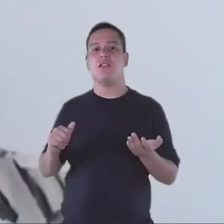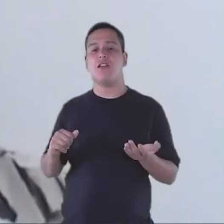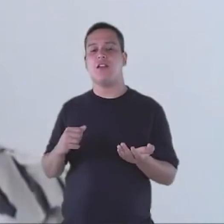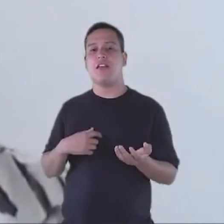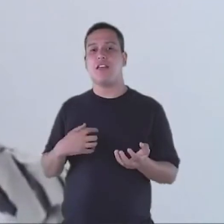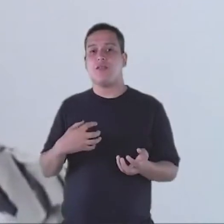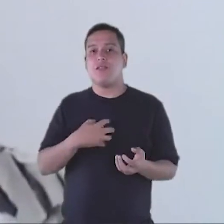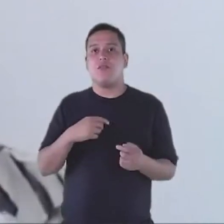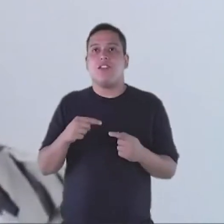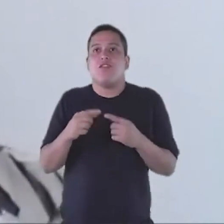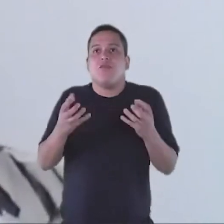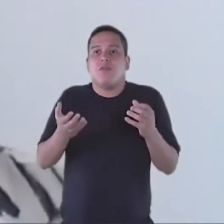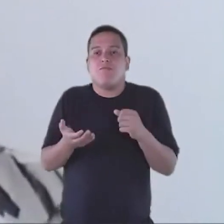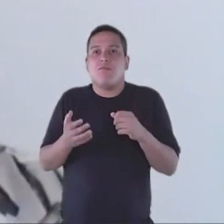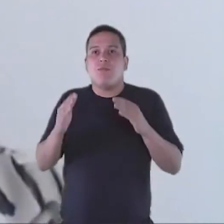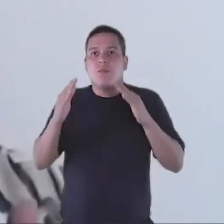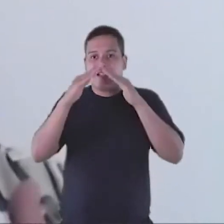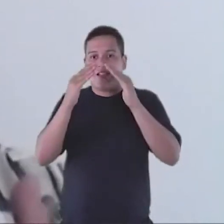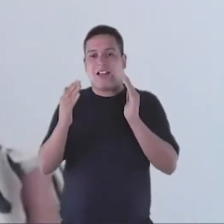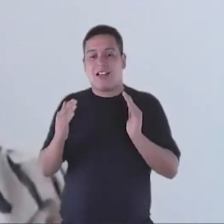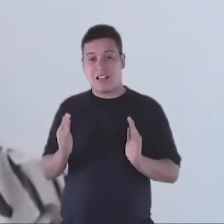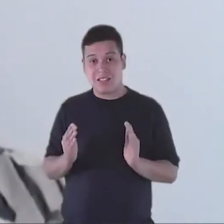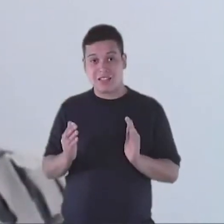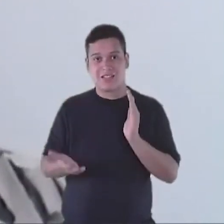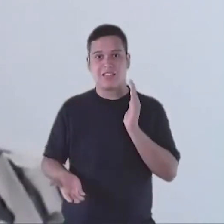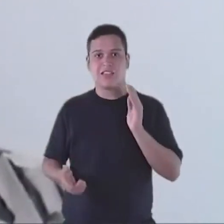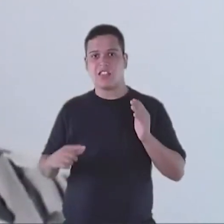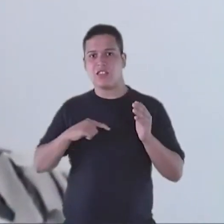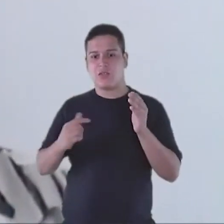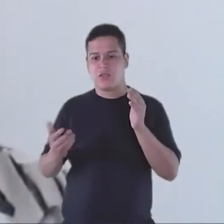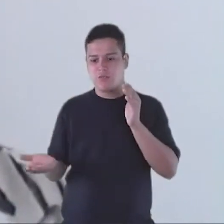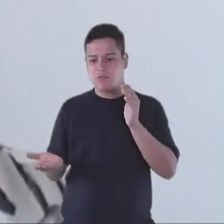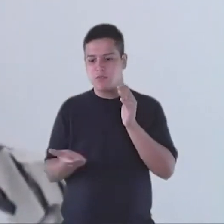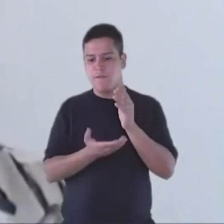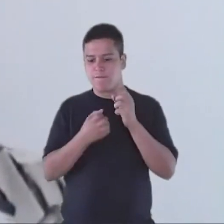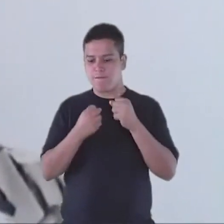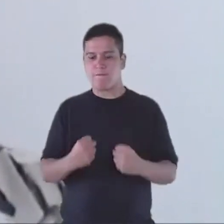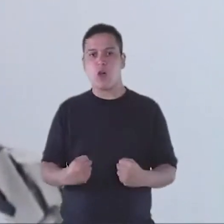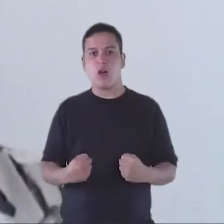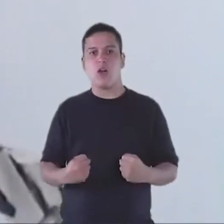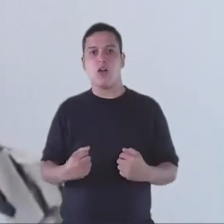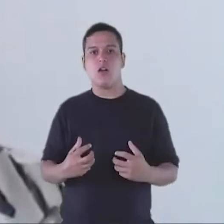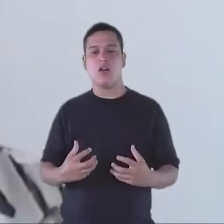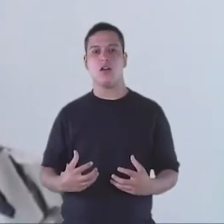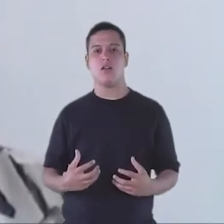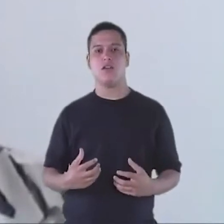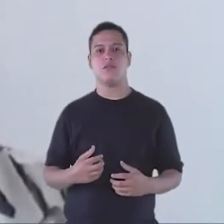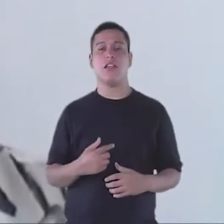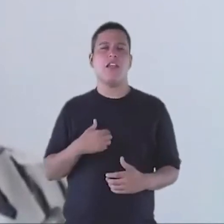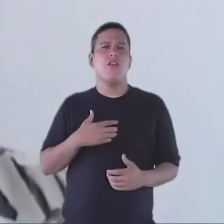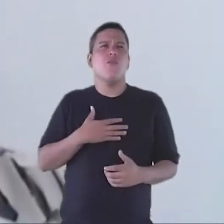alicerce. E eu gosto de escrever cada vez mais